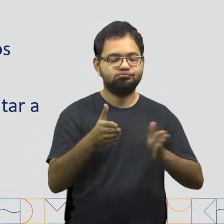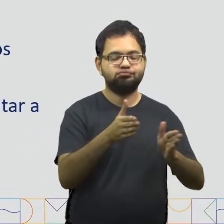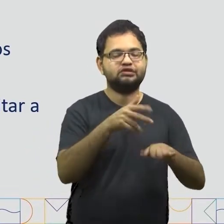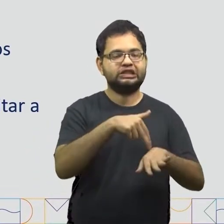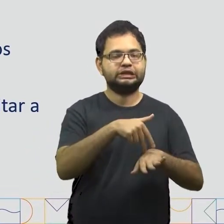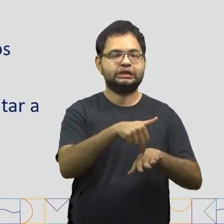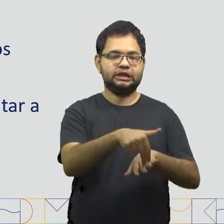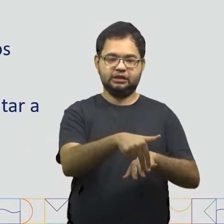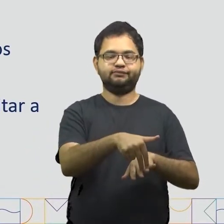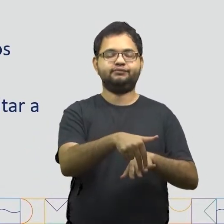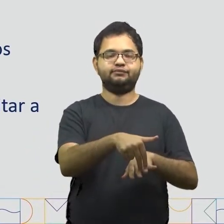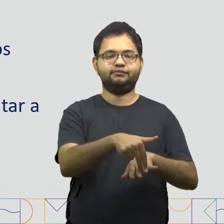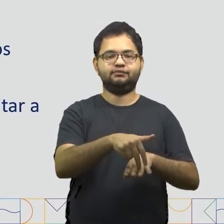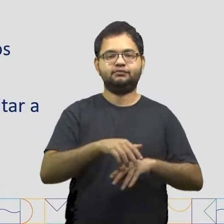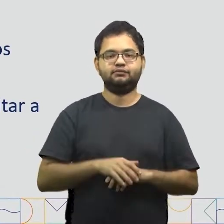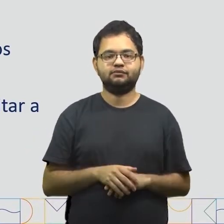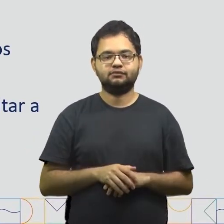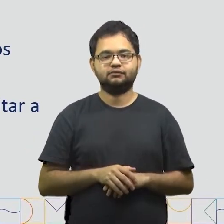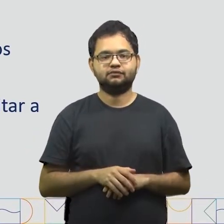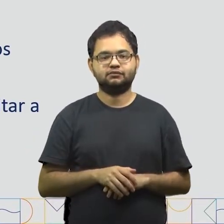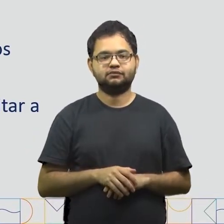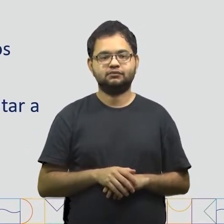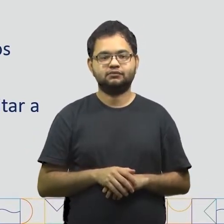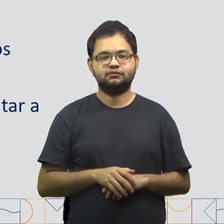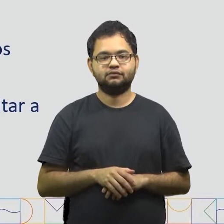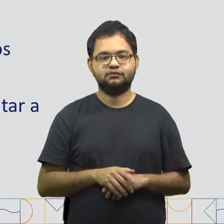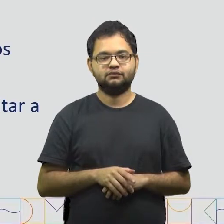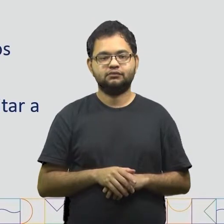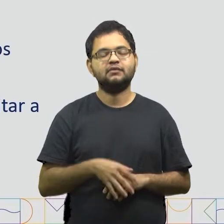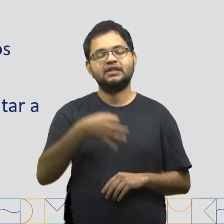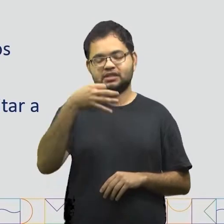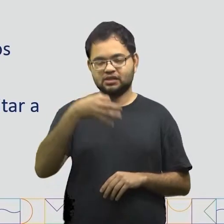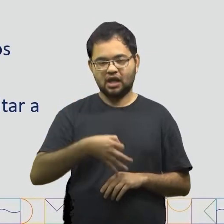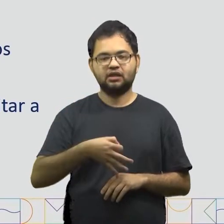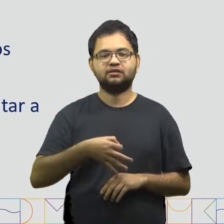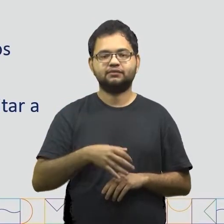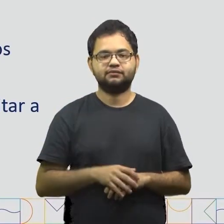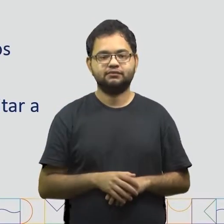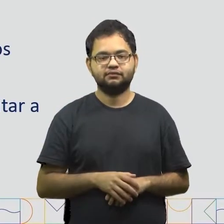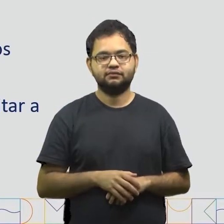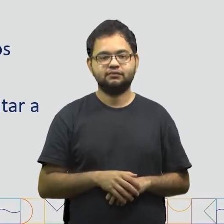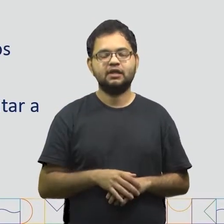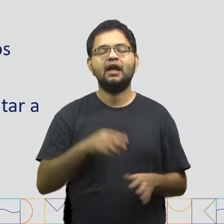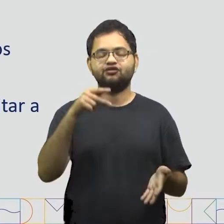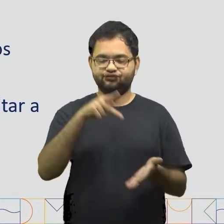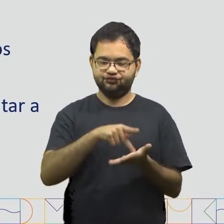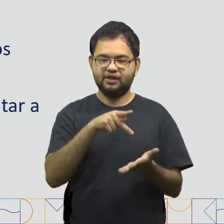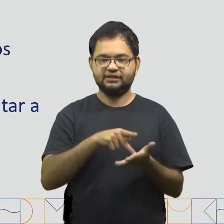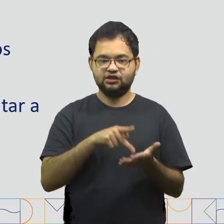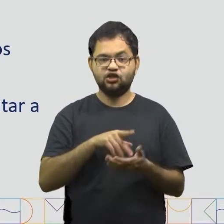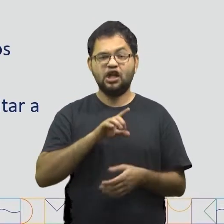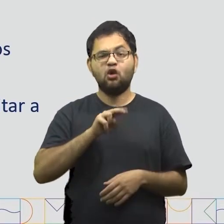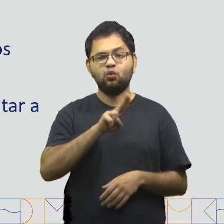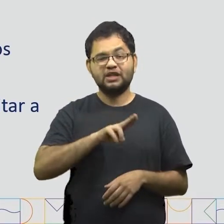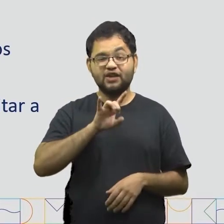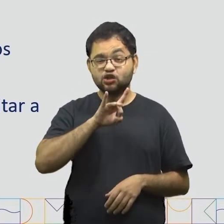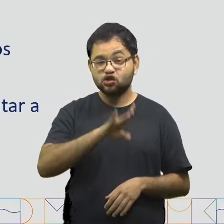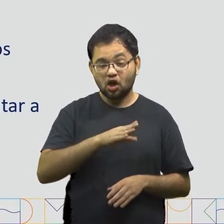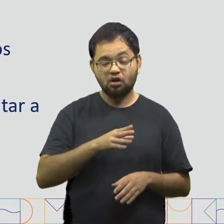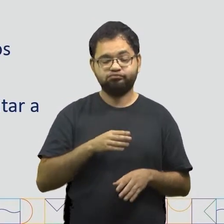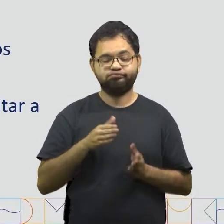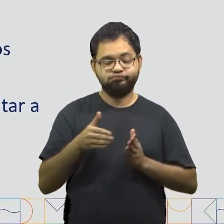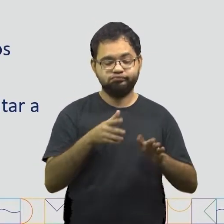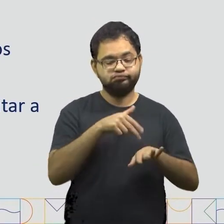que o comércio acontecia essa afirmação é verdadeira realmente não era só para ouvir a